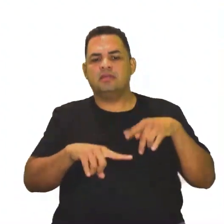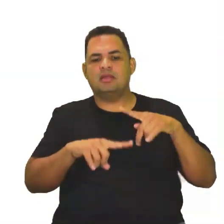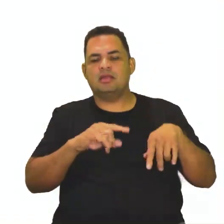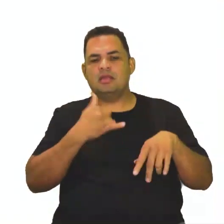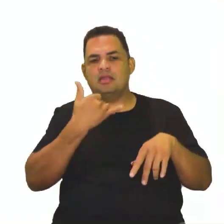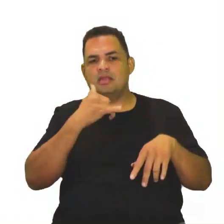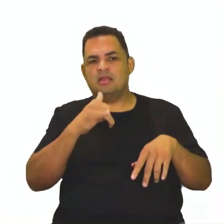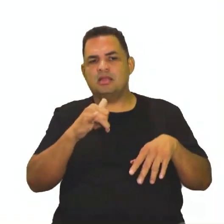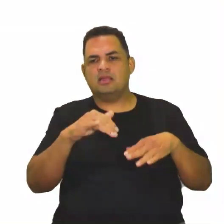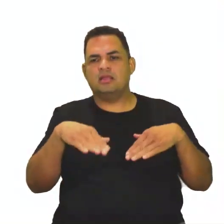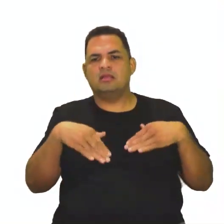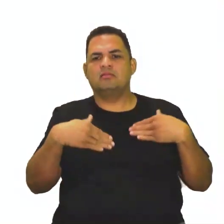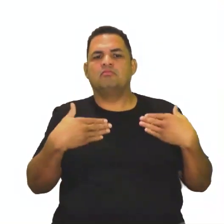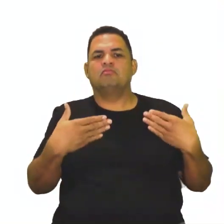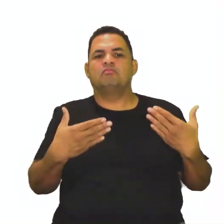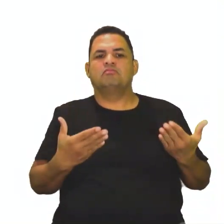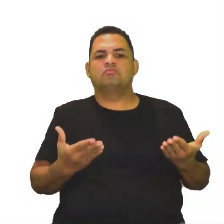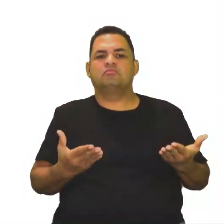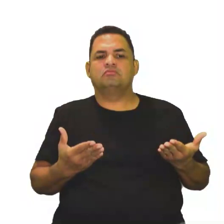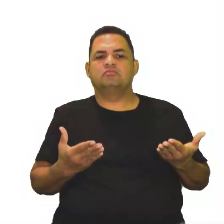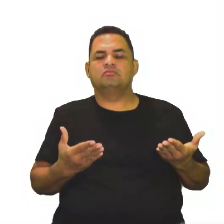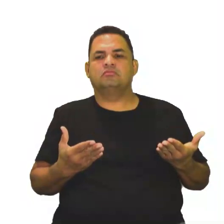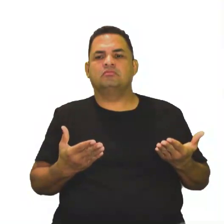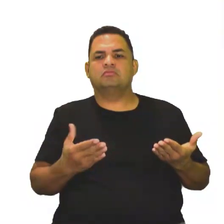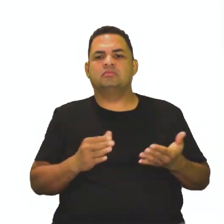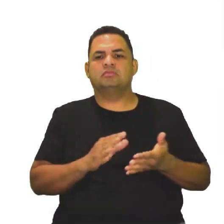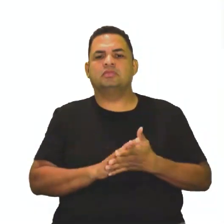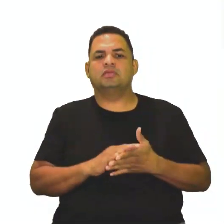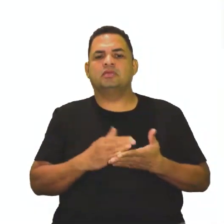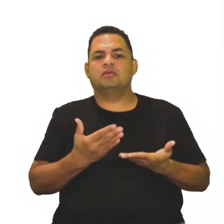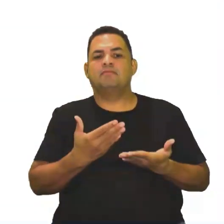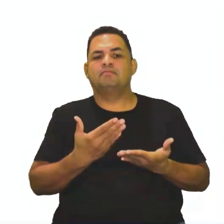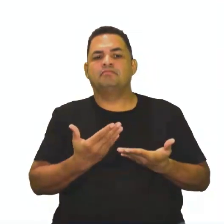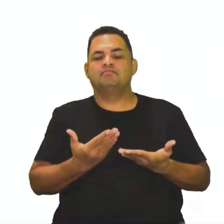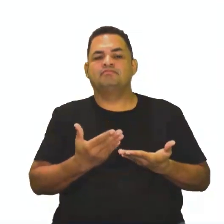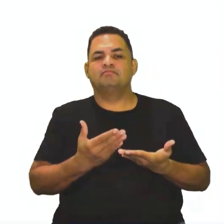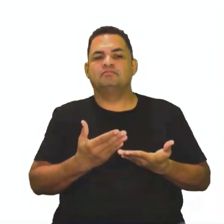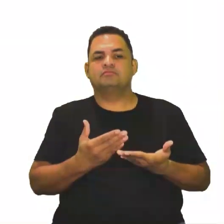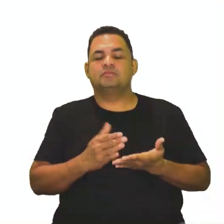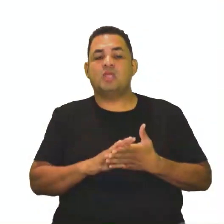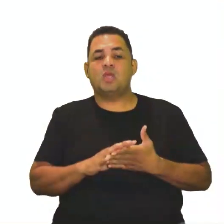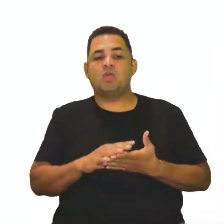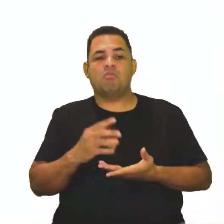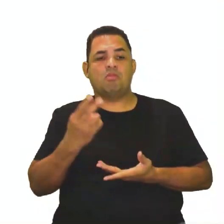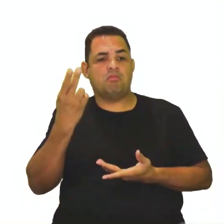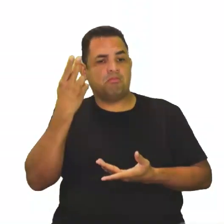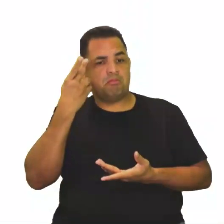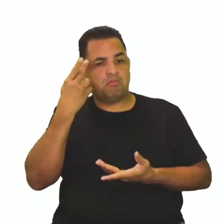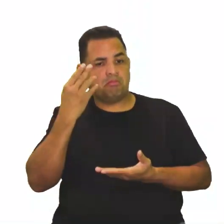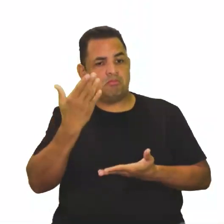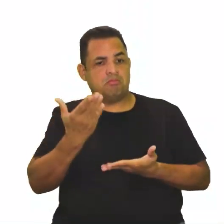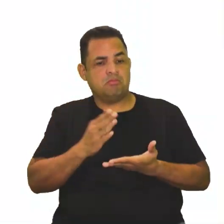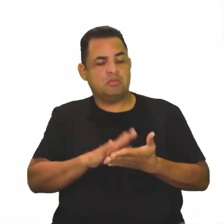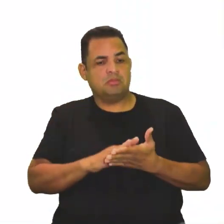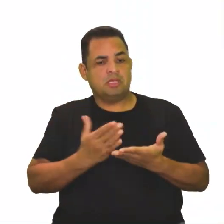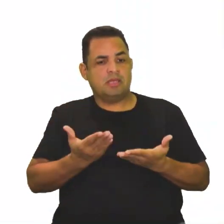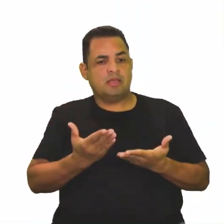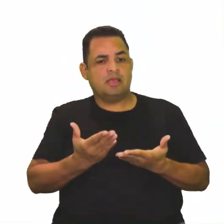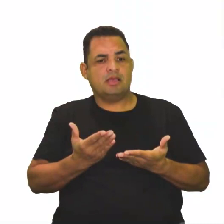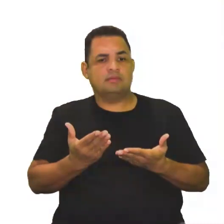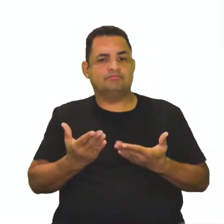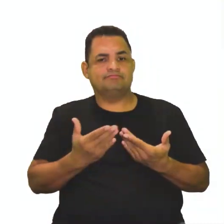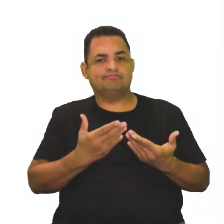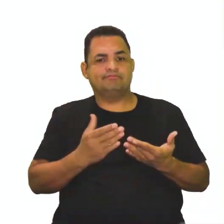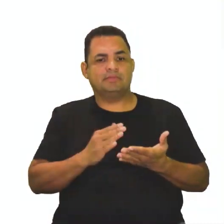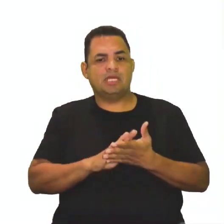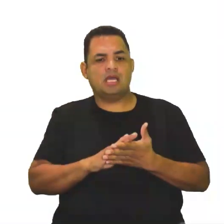está perguntando, ela dissipa, quer dizer o que, pessoal? Geralmente o que dissipa está relacionado à